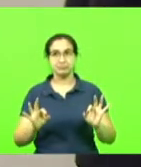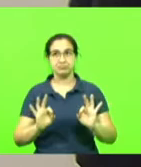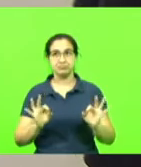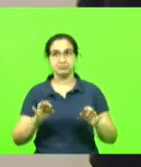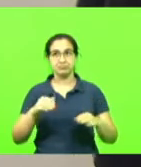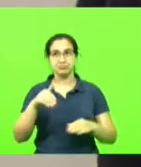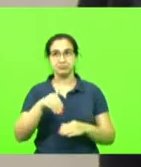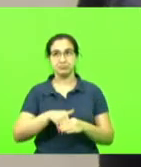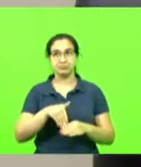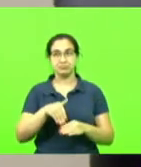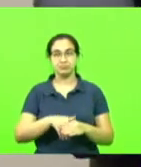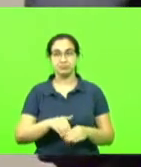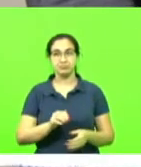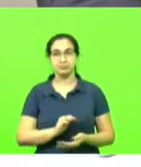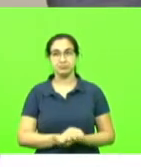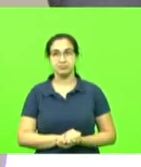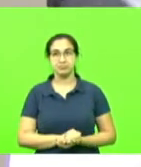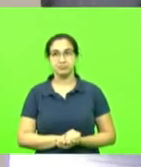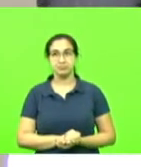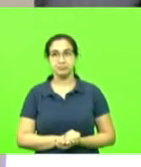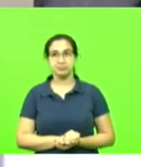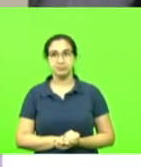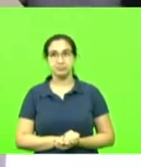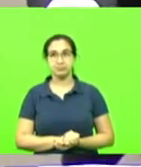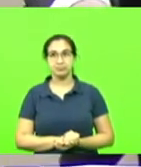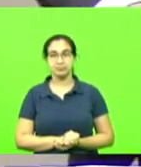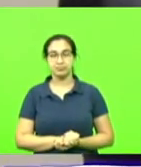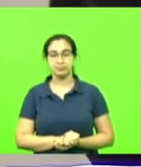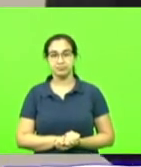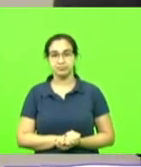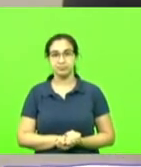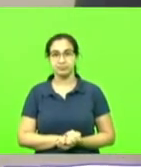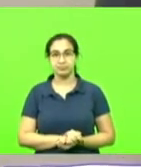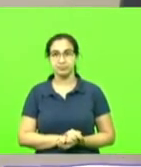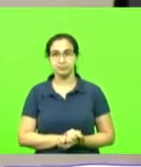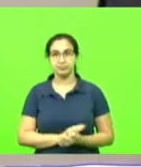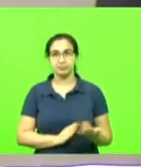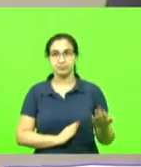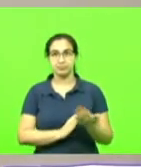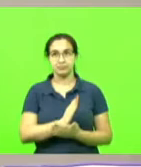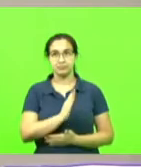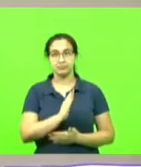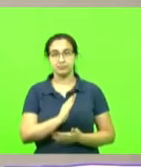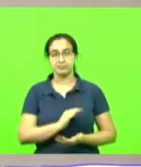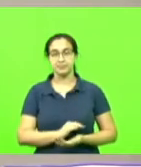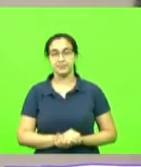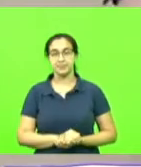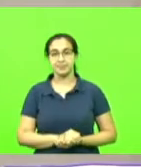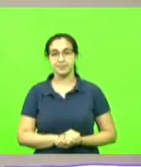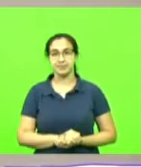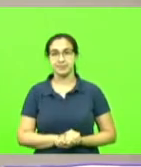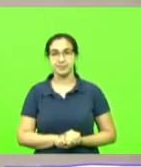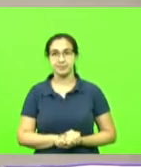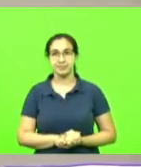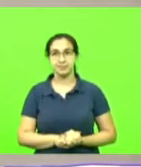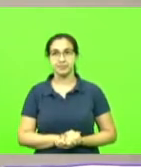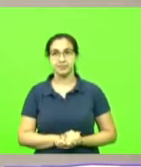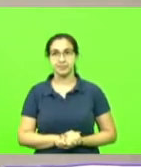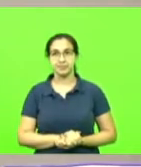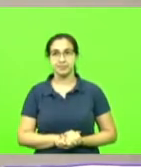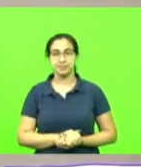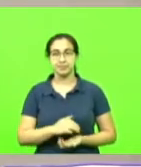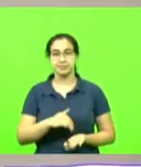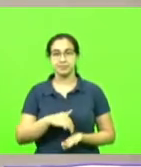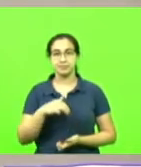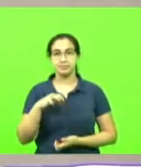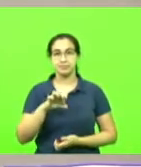Não havendo quem queira discutir, em votação. Aprovado por unanimidade. Moção